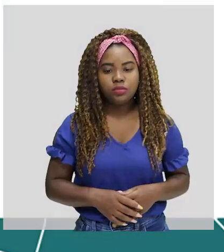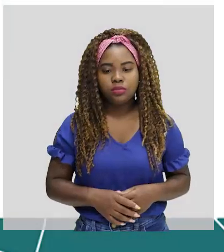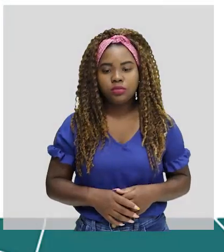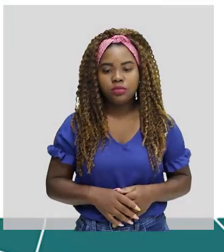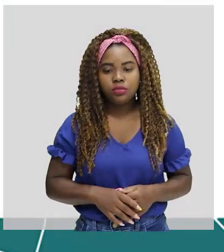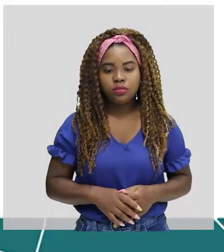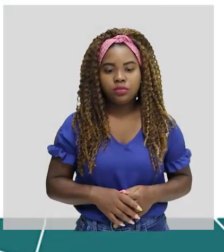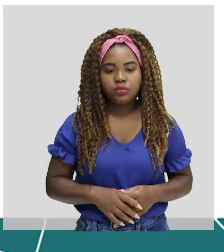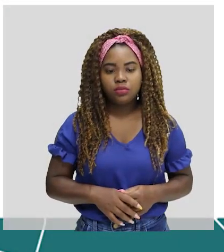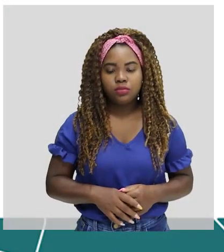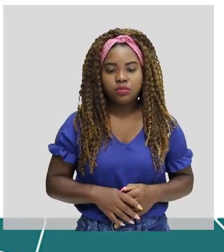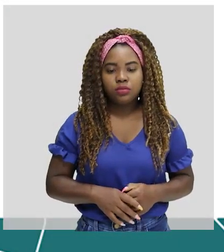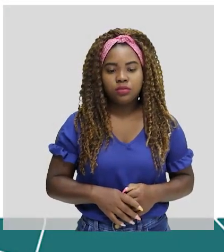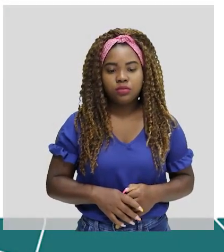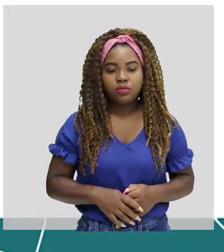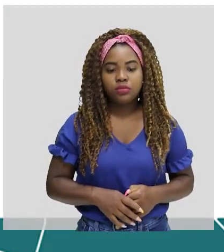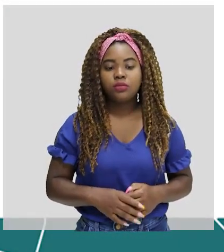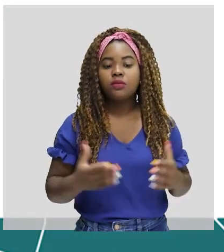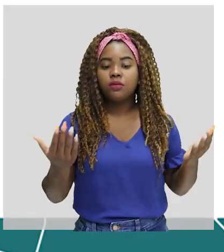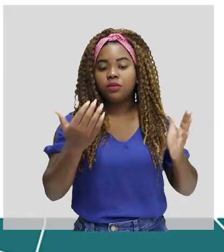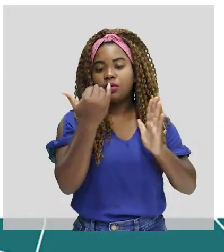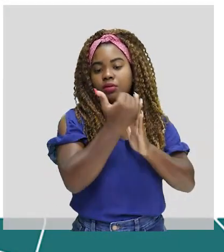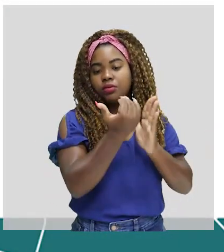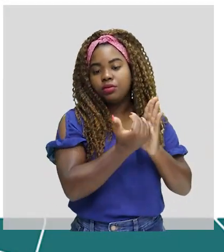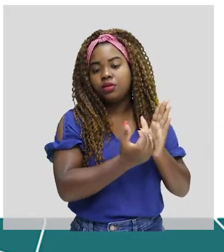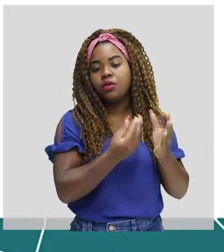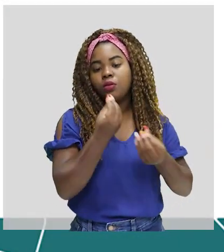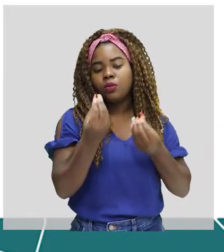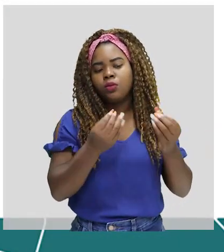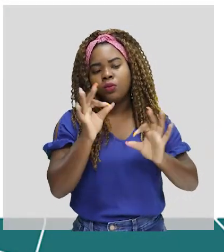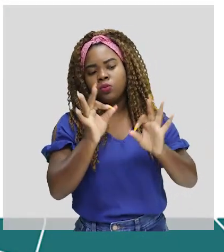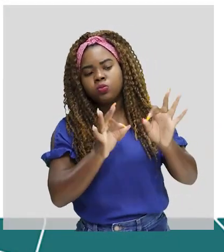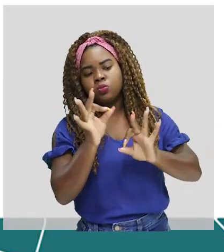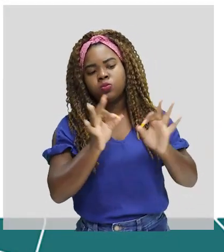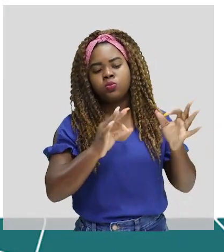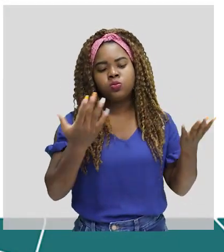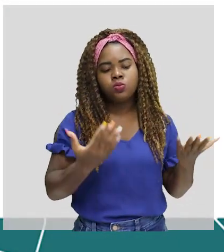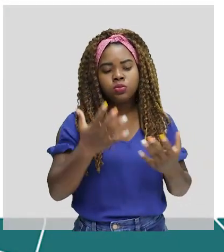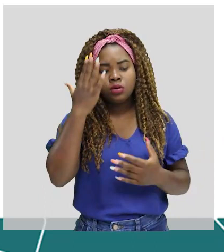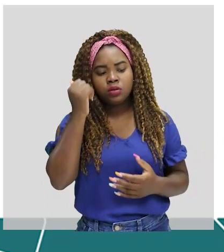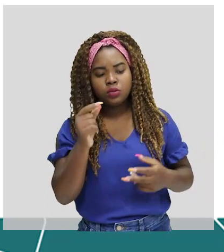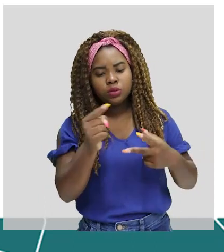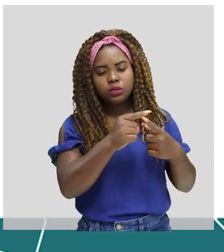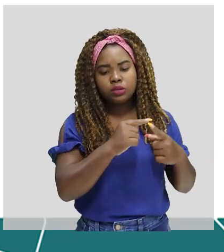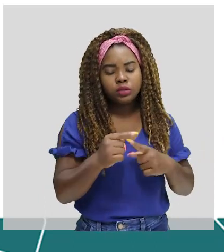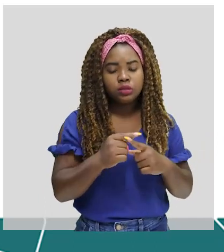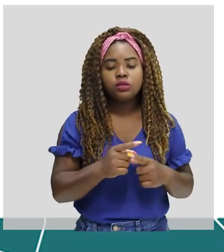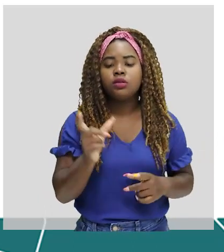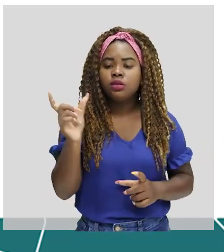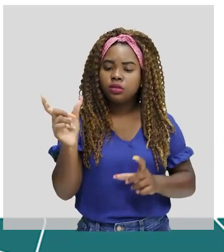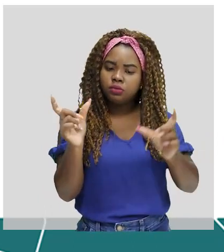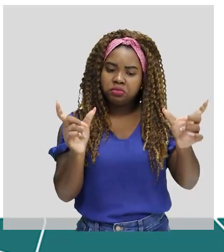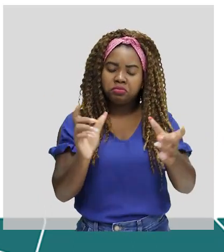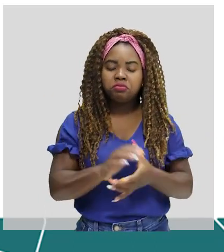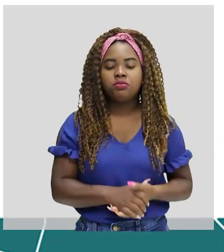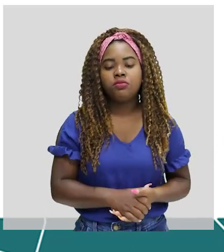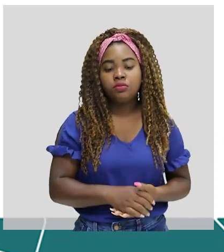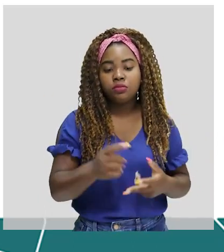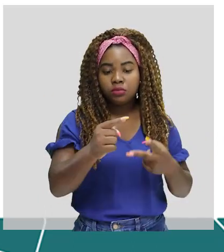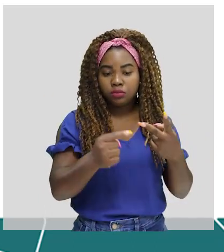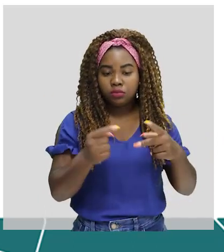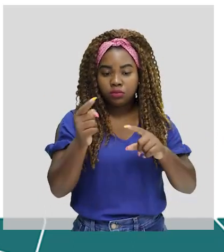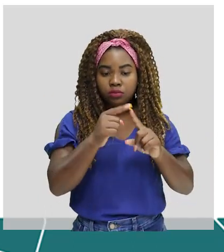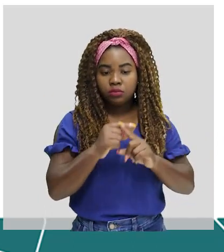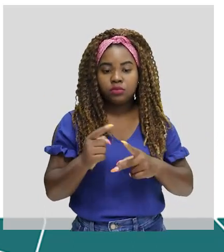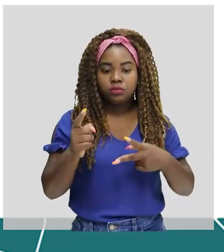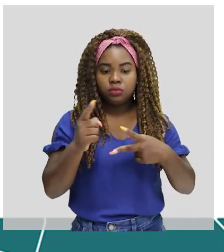inglês. Falando das classificações, como é que eu divido, como é que eu classifico as palavras falso-amigas, tem dois tipos. Nós